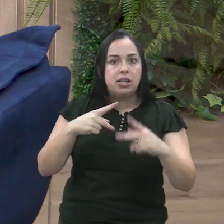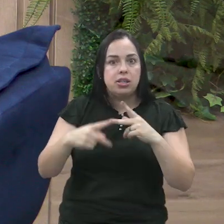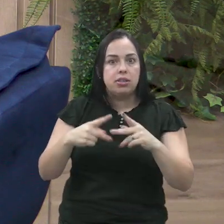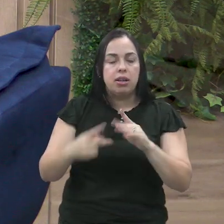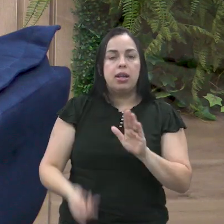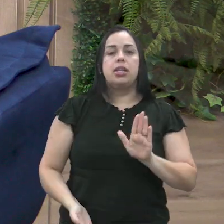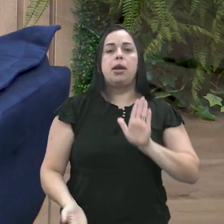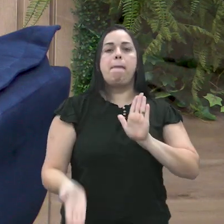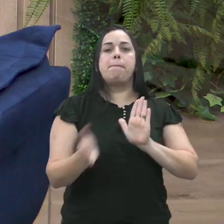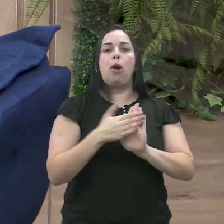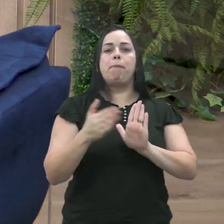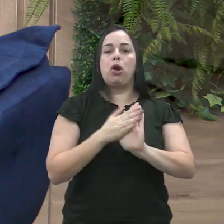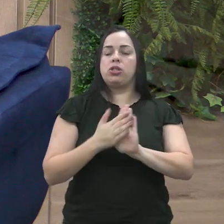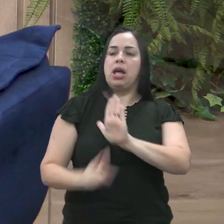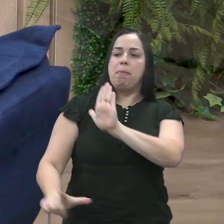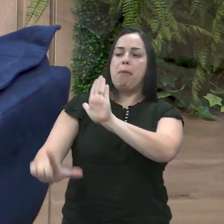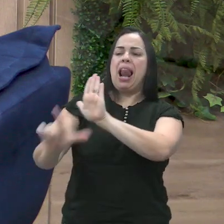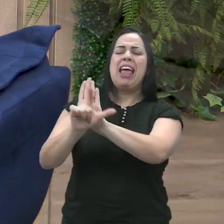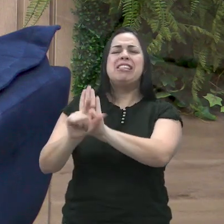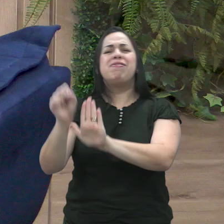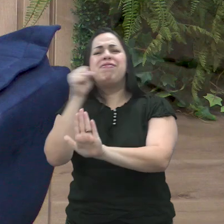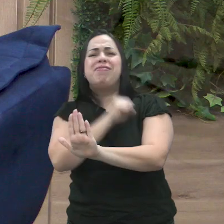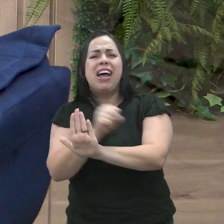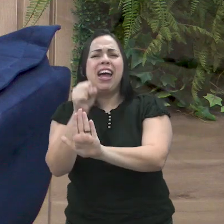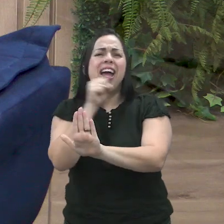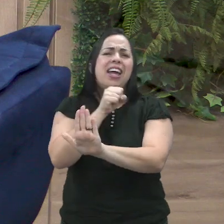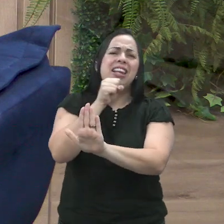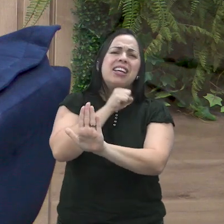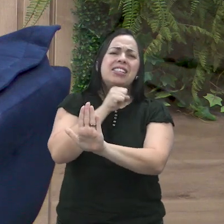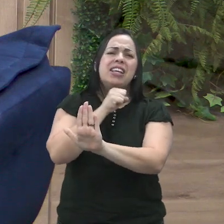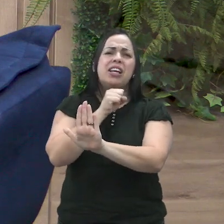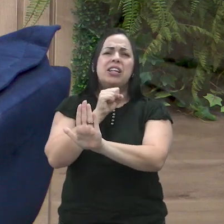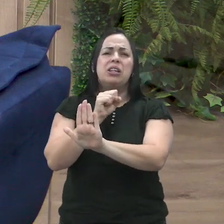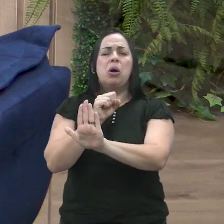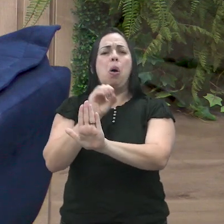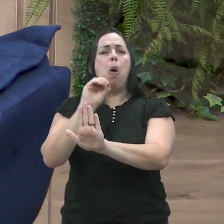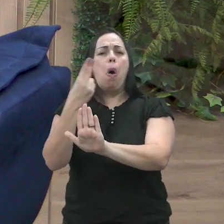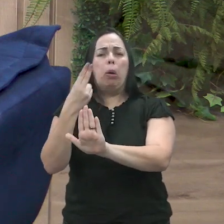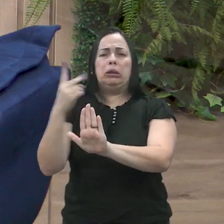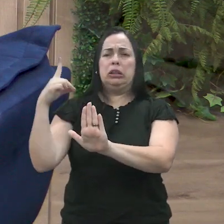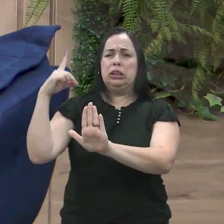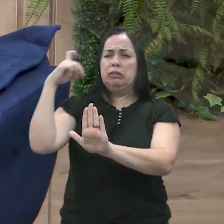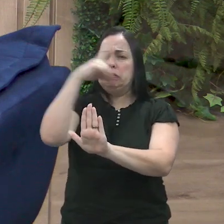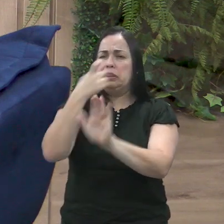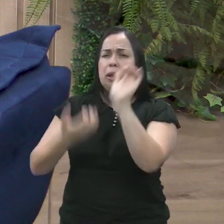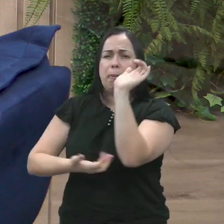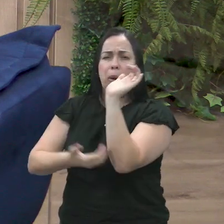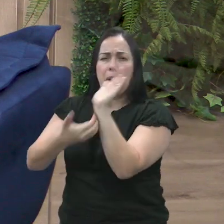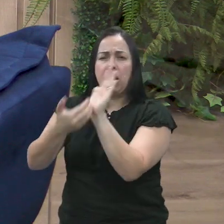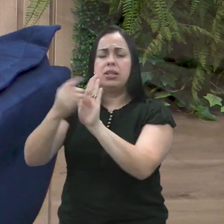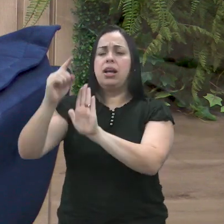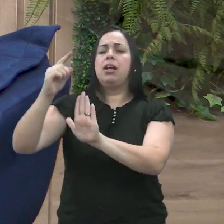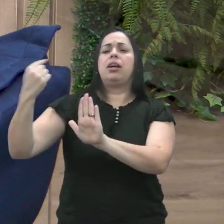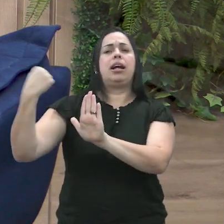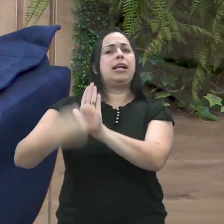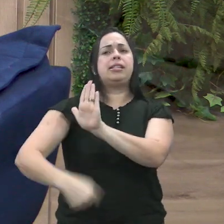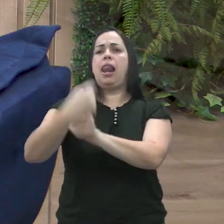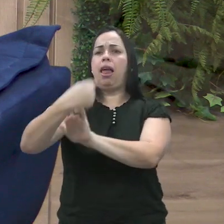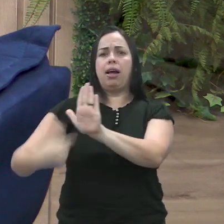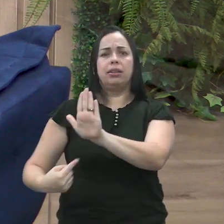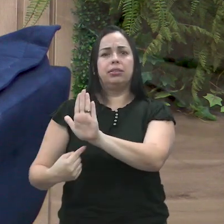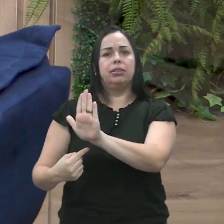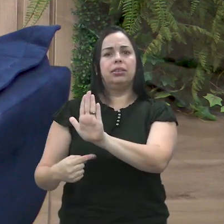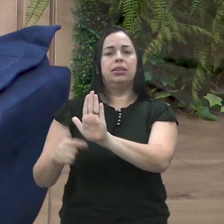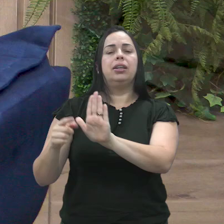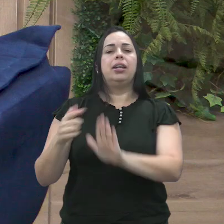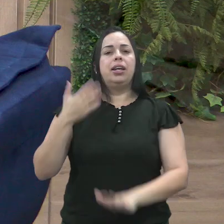cidade a propor revogação de leis antigas, obsoletas ou burocráticas que atrapalhavam o cidadão joseense. Por